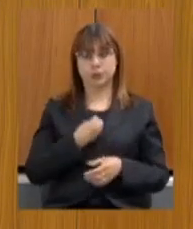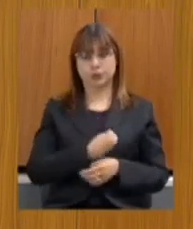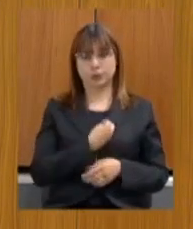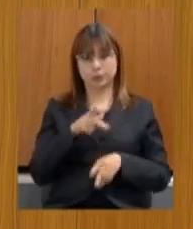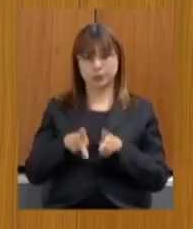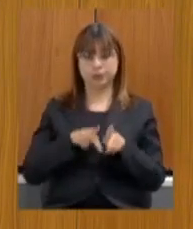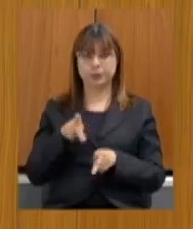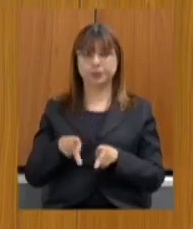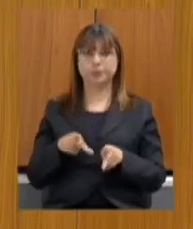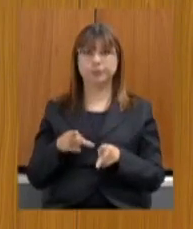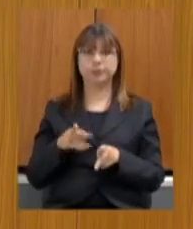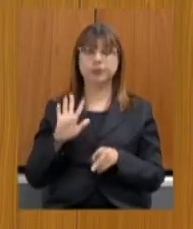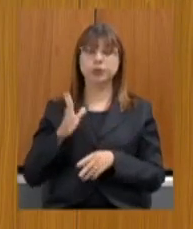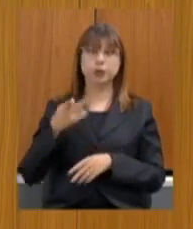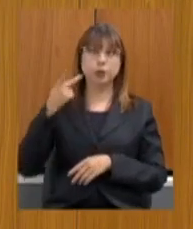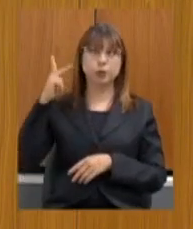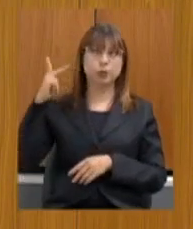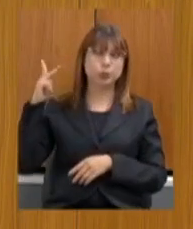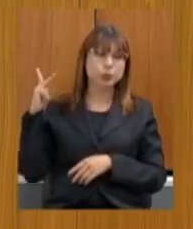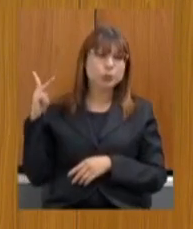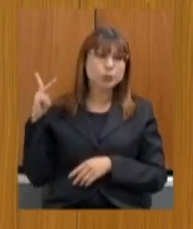historicamente,